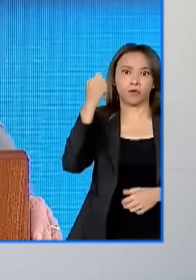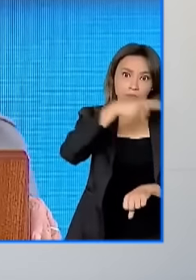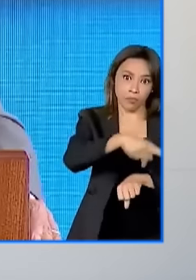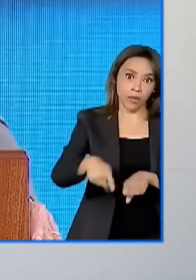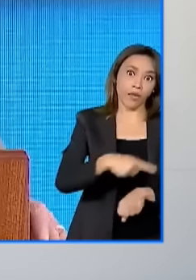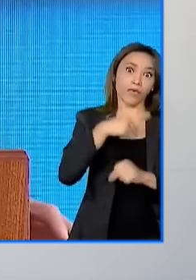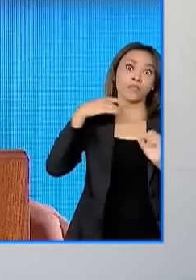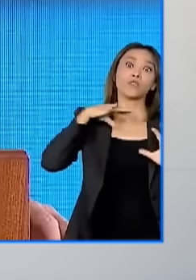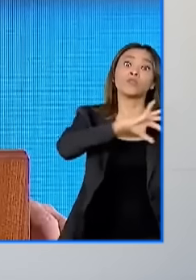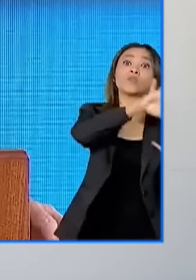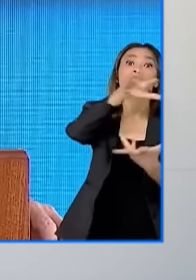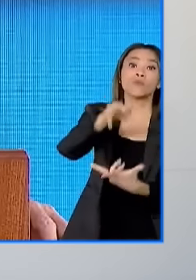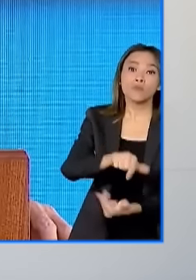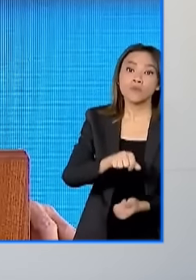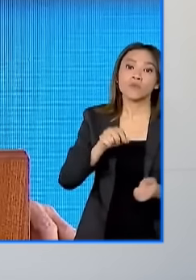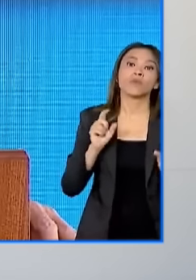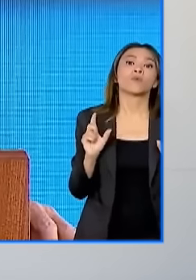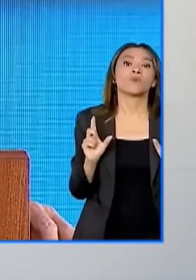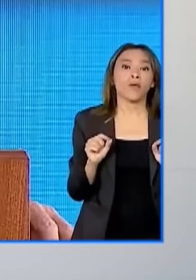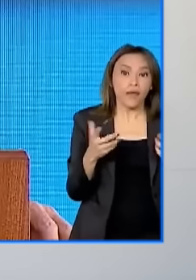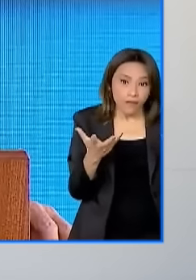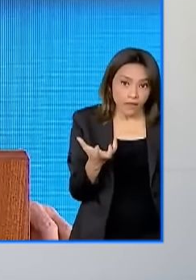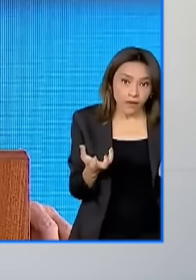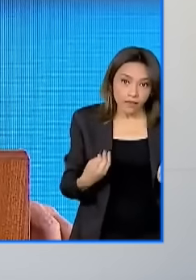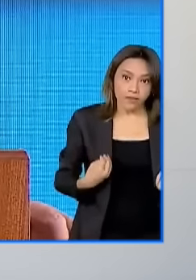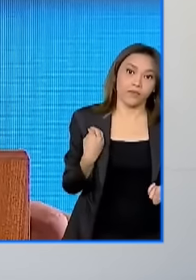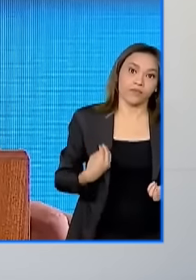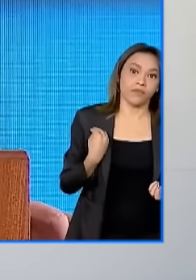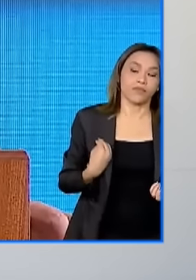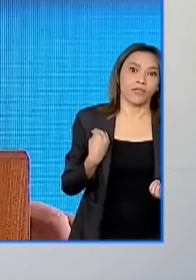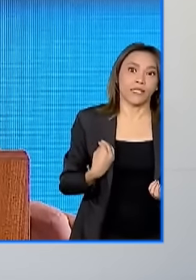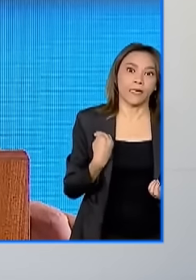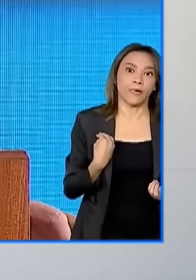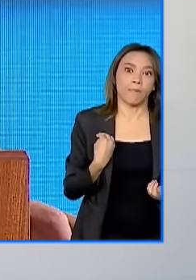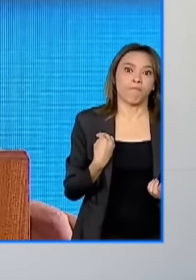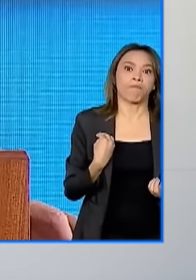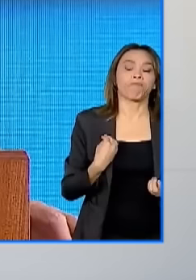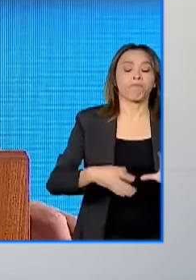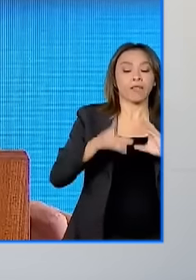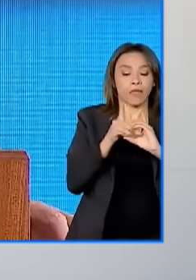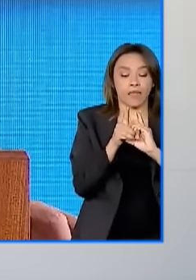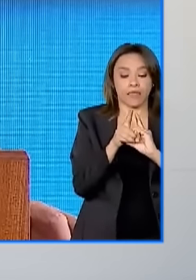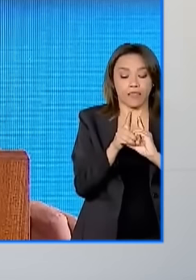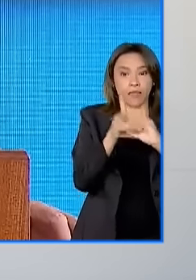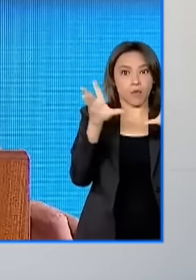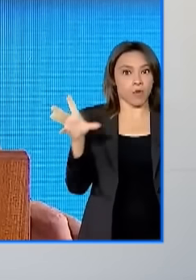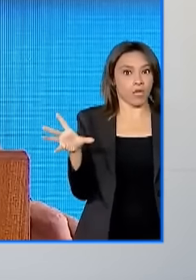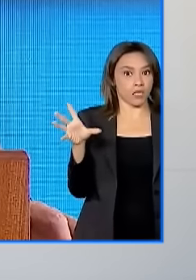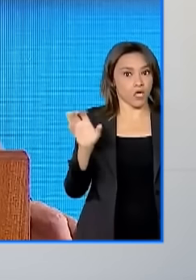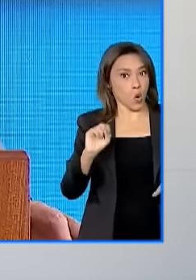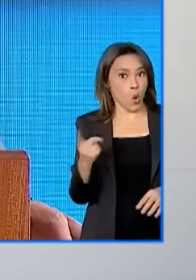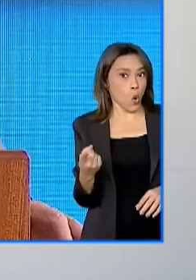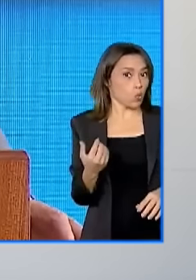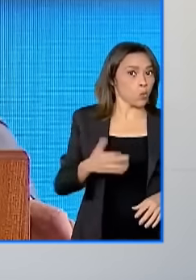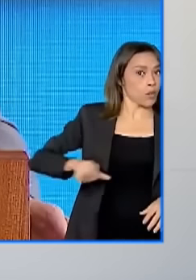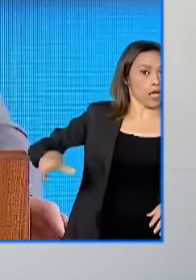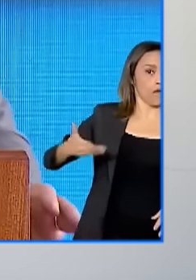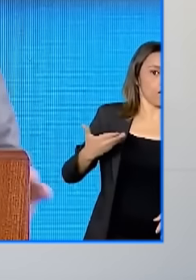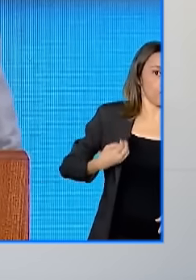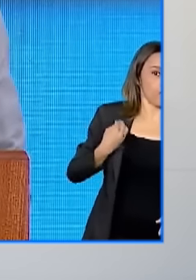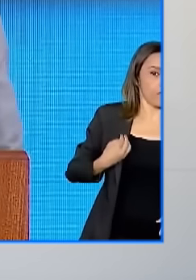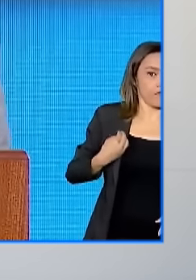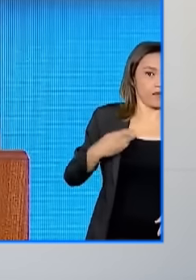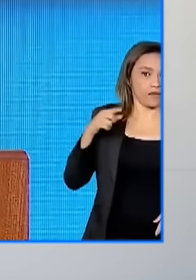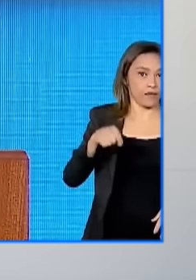redes, é a regulamentação das redes que foi aprovada pelo Senado há quase 4 anos. Estava parada na Câmara.